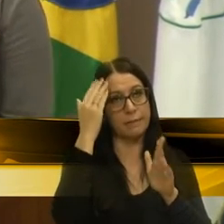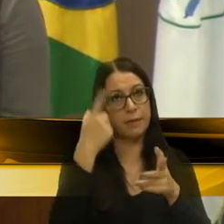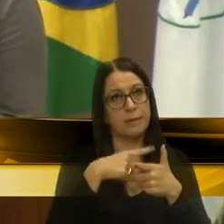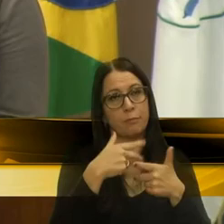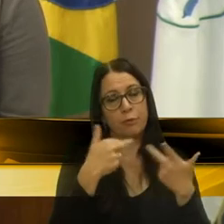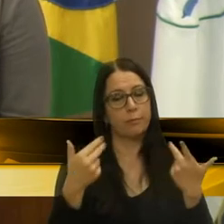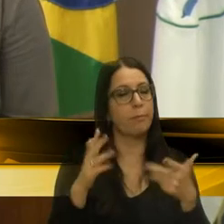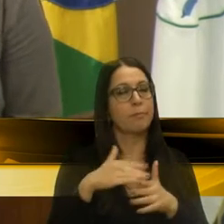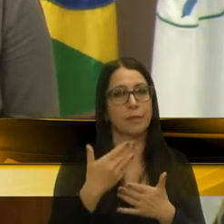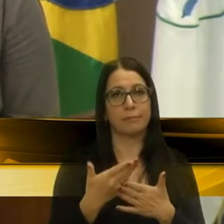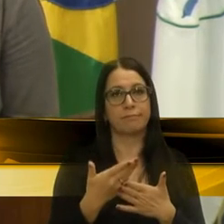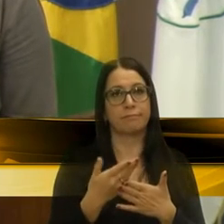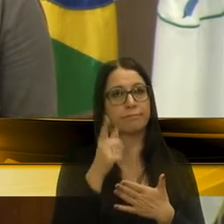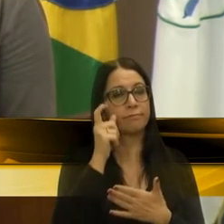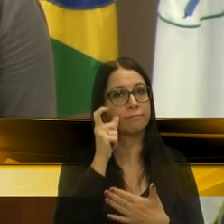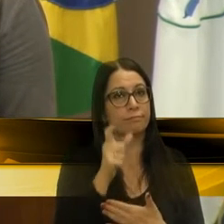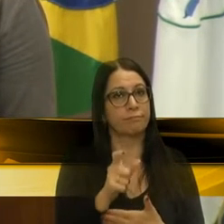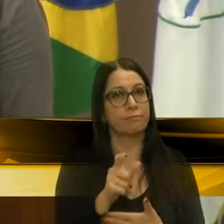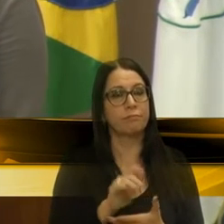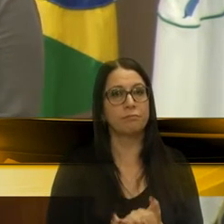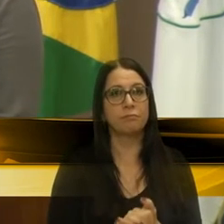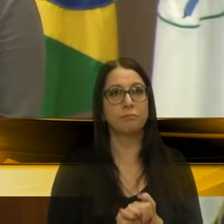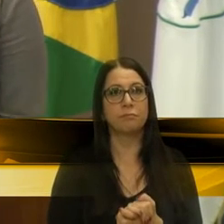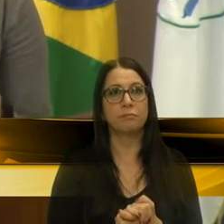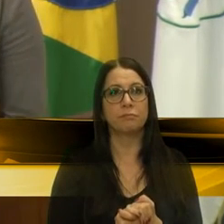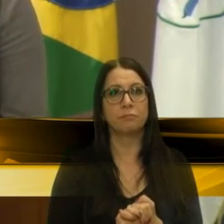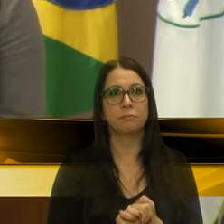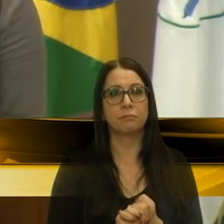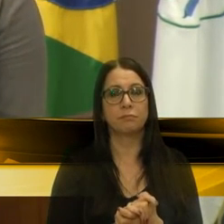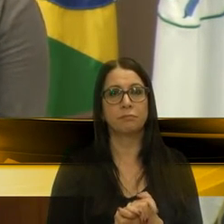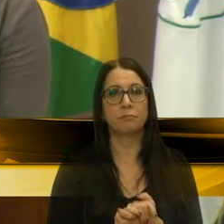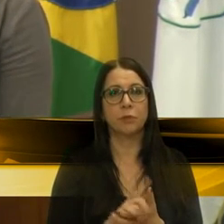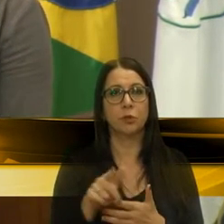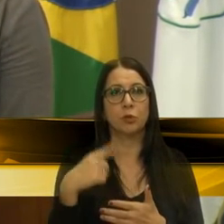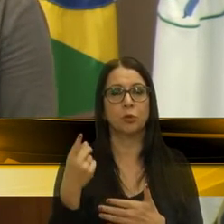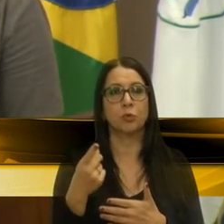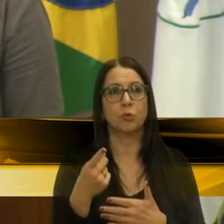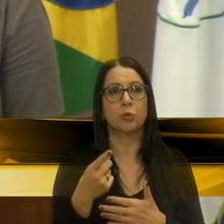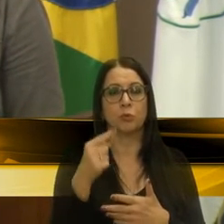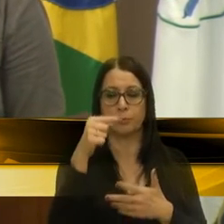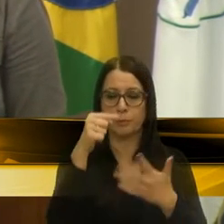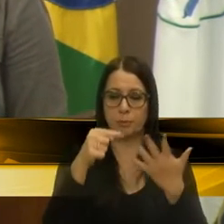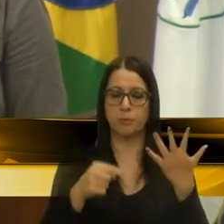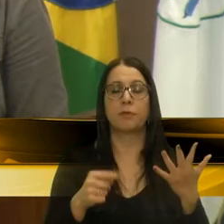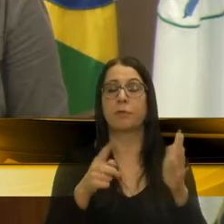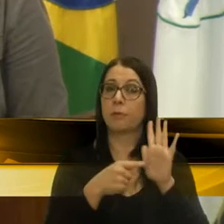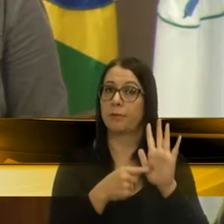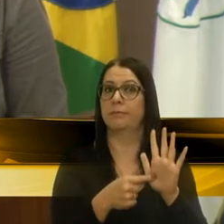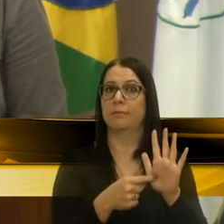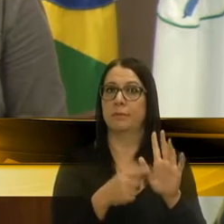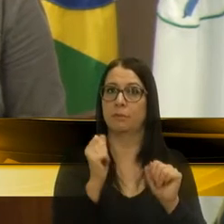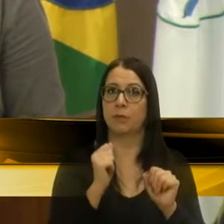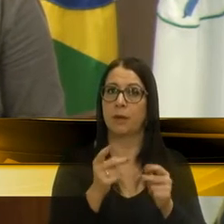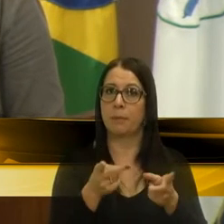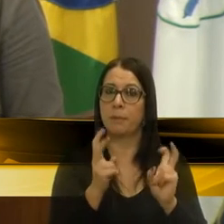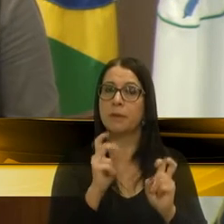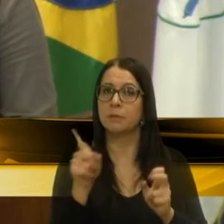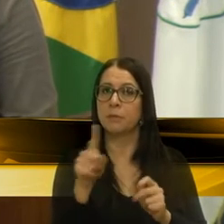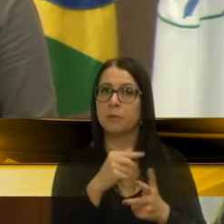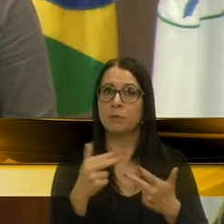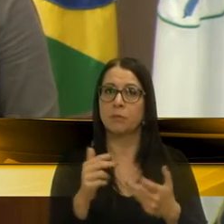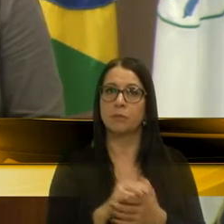muito mais interesses. A gente vai, nos próximos capítulos aí revelados, a gente vai poder perceber